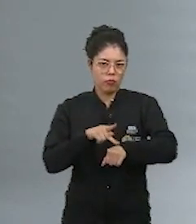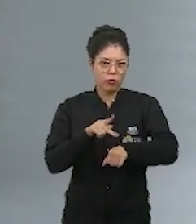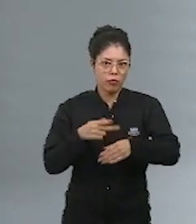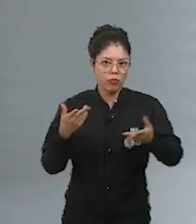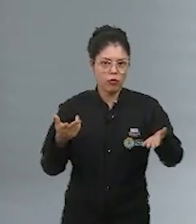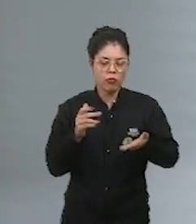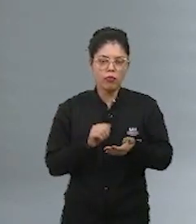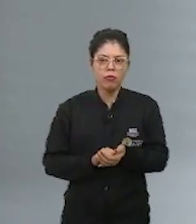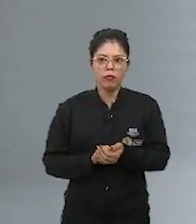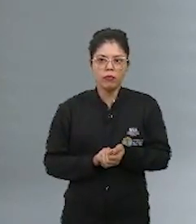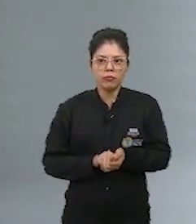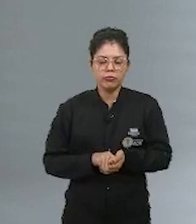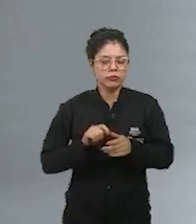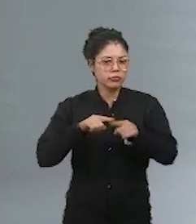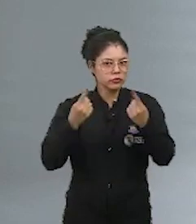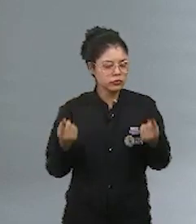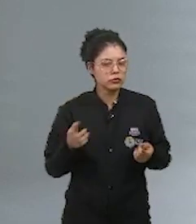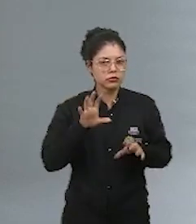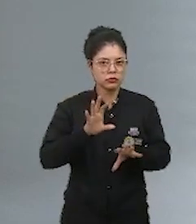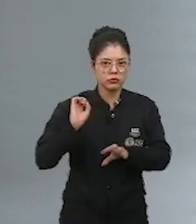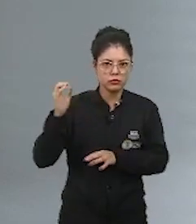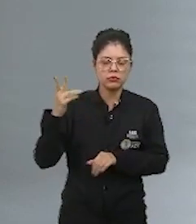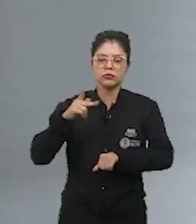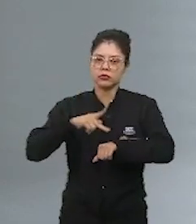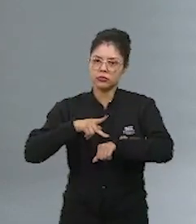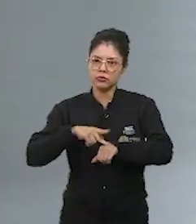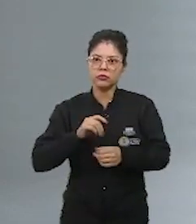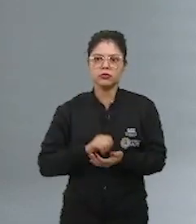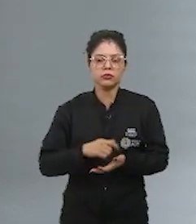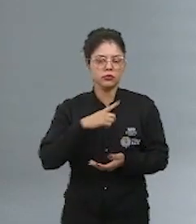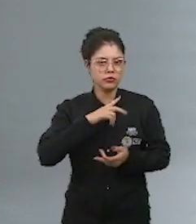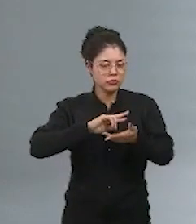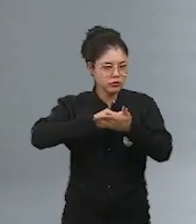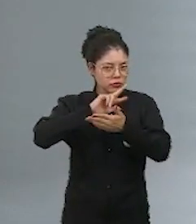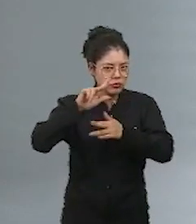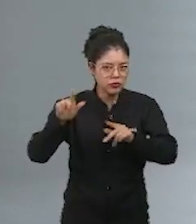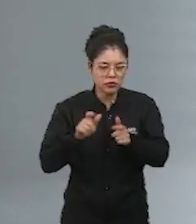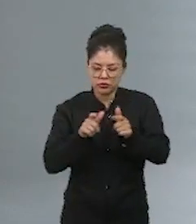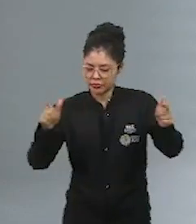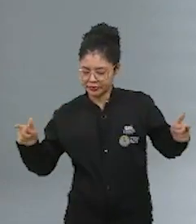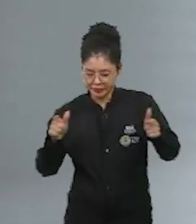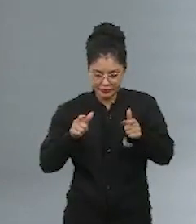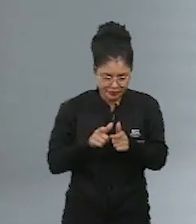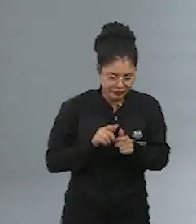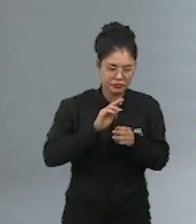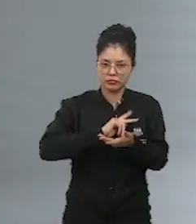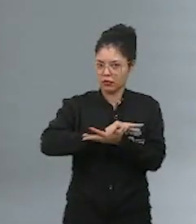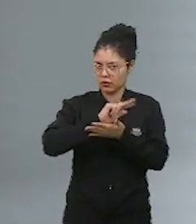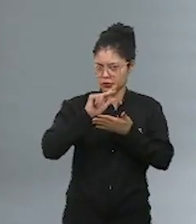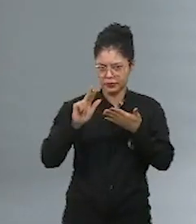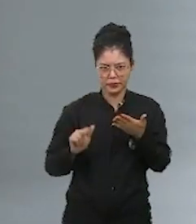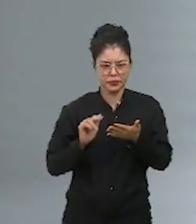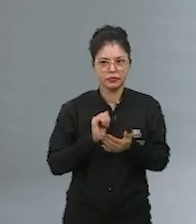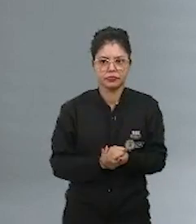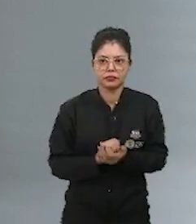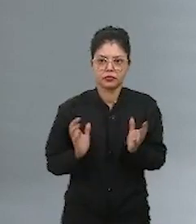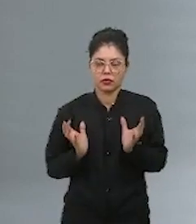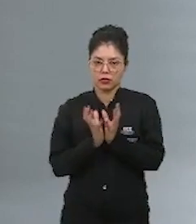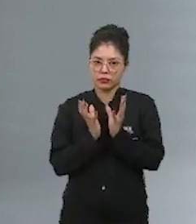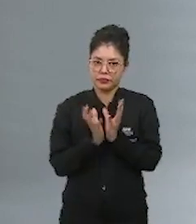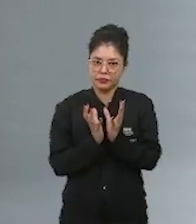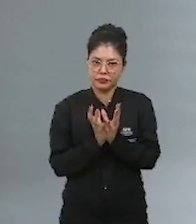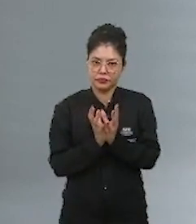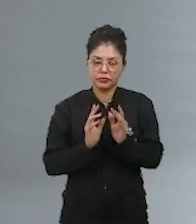forma coloquial, mas aí no caso são rochas. Existem rochas de todos os tamanhos e a rocha, ela é um conjunto aí